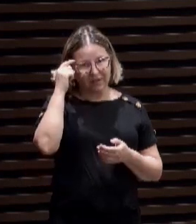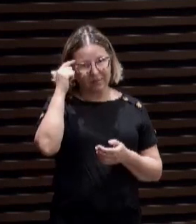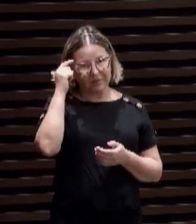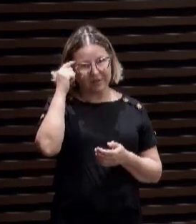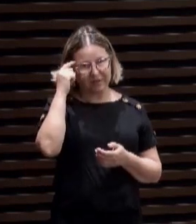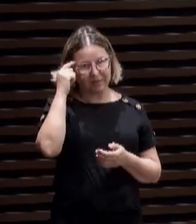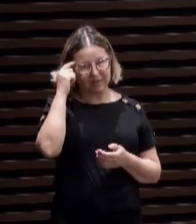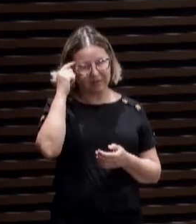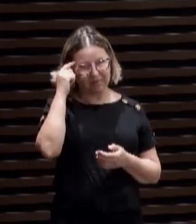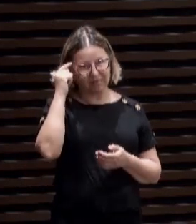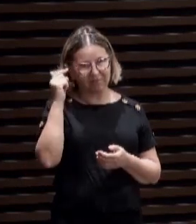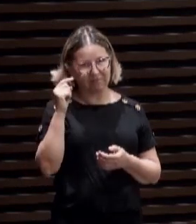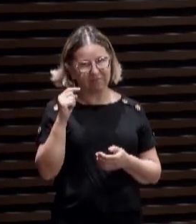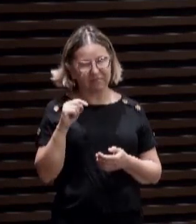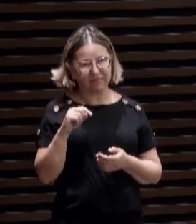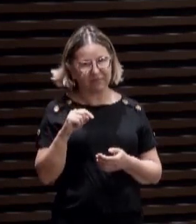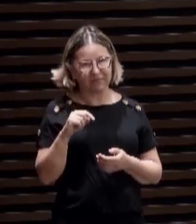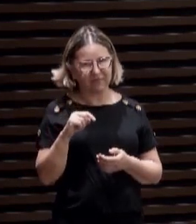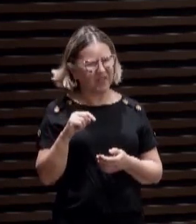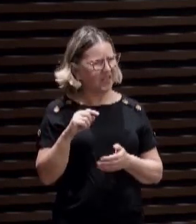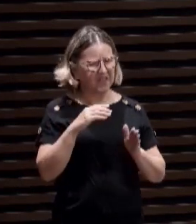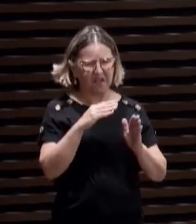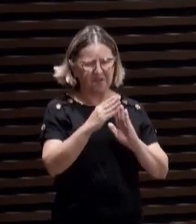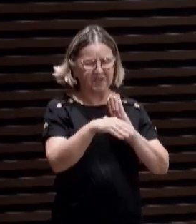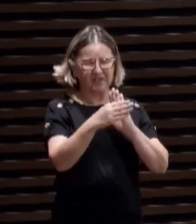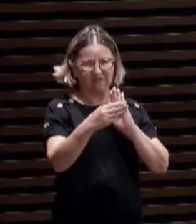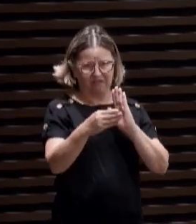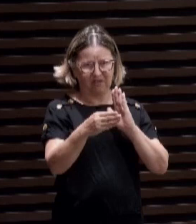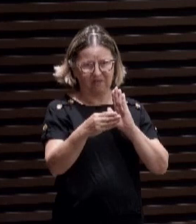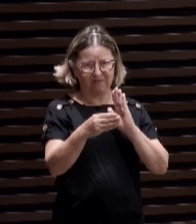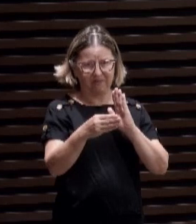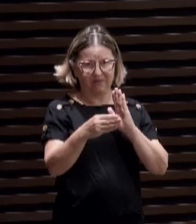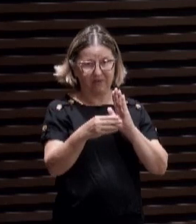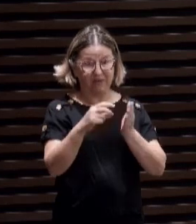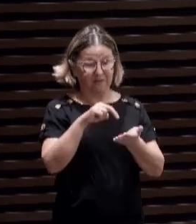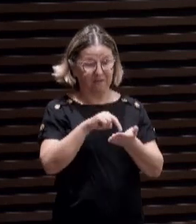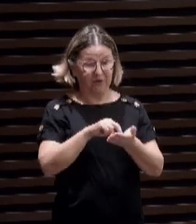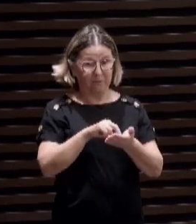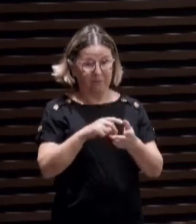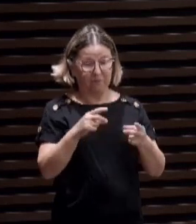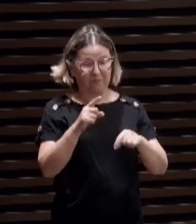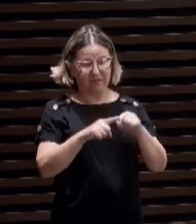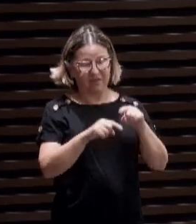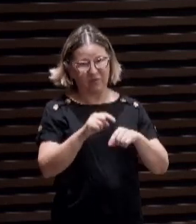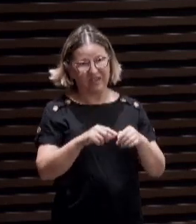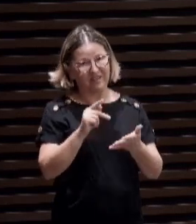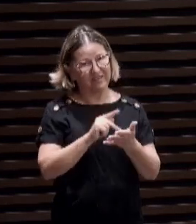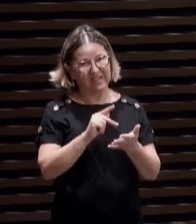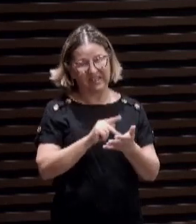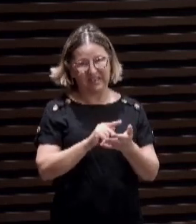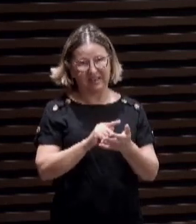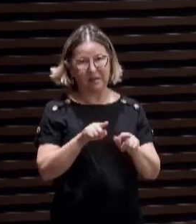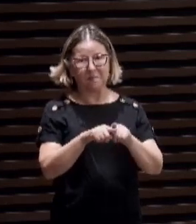se desenvolve em cima daquilo que é verdadeiro e seguro, mas em conformidade com os fins que eu